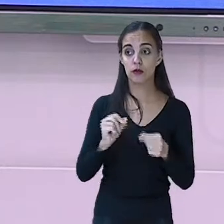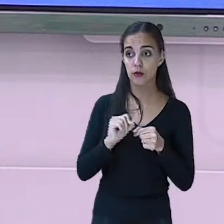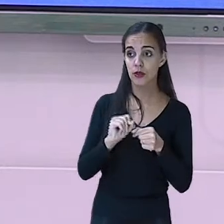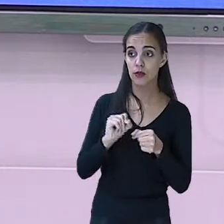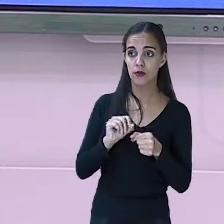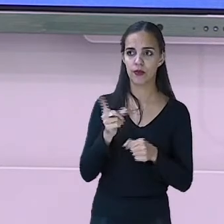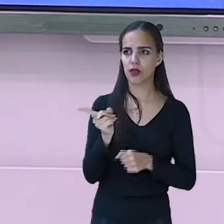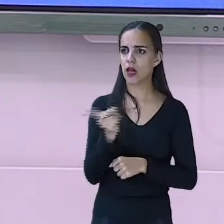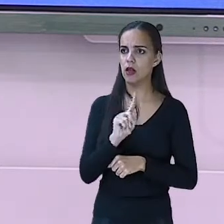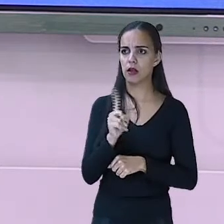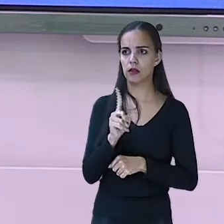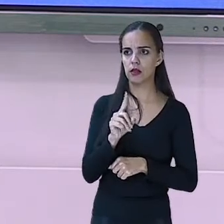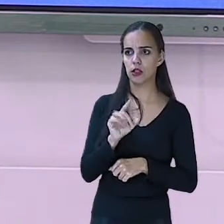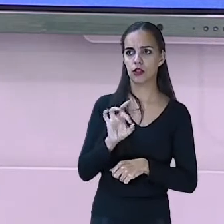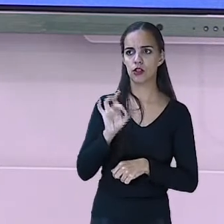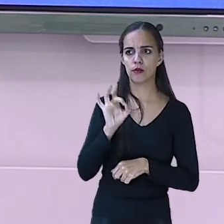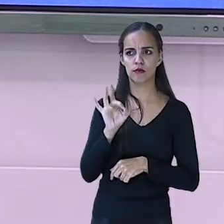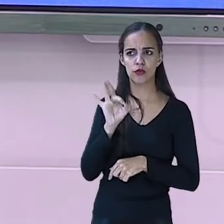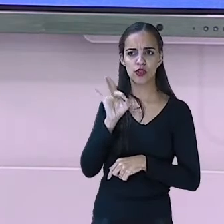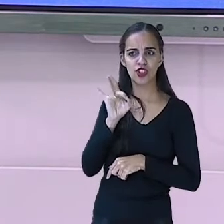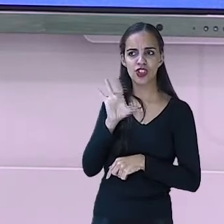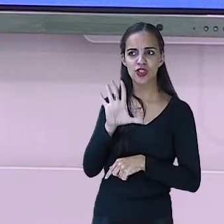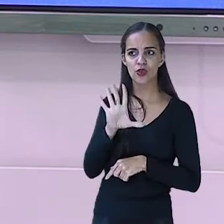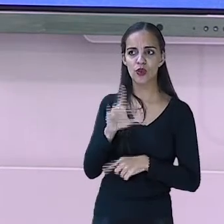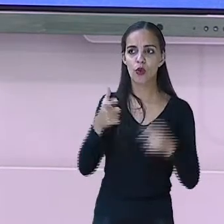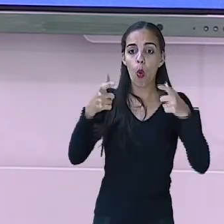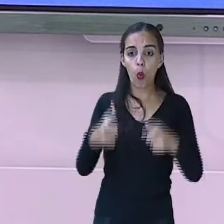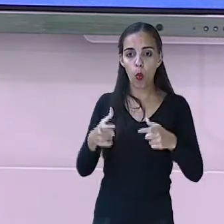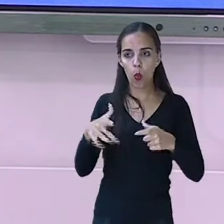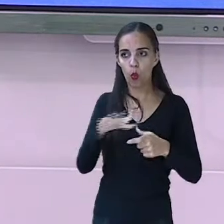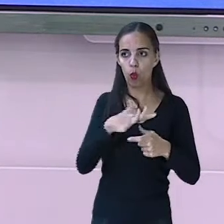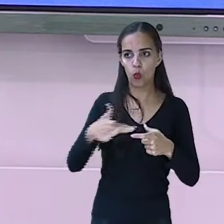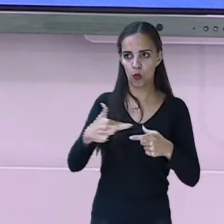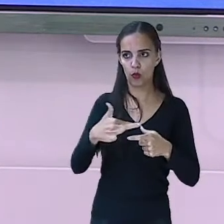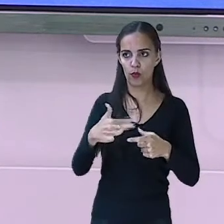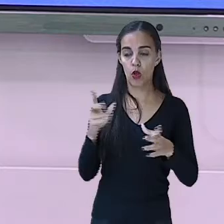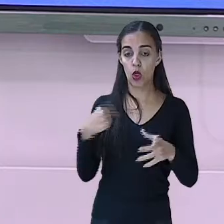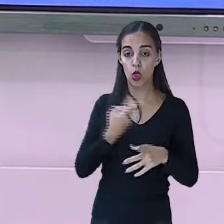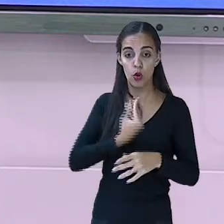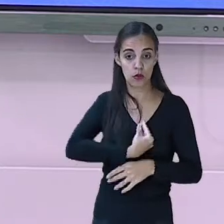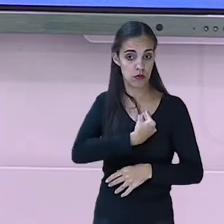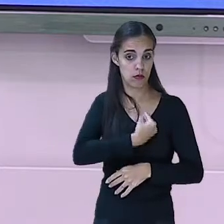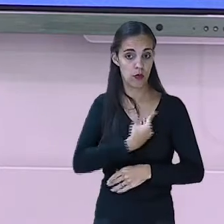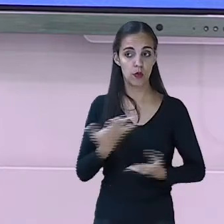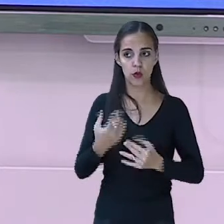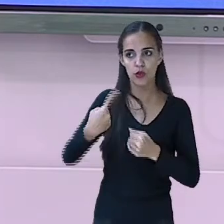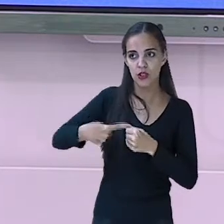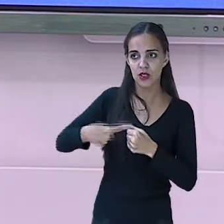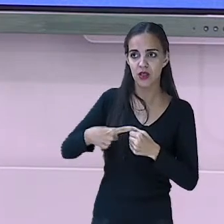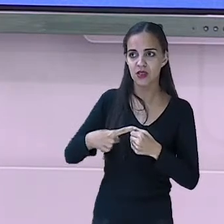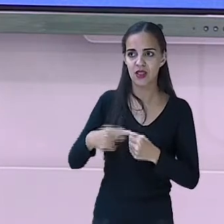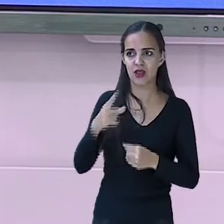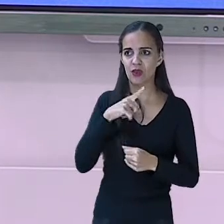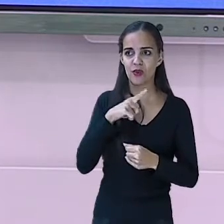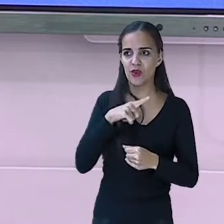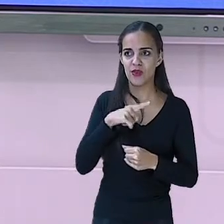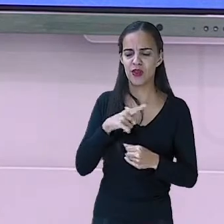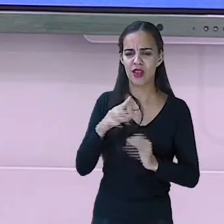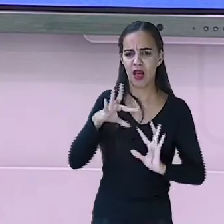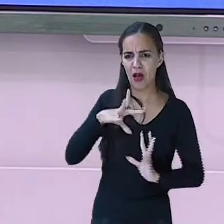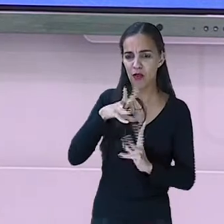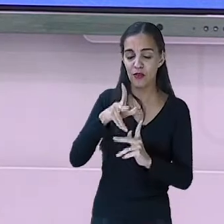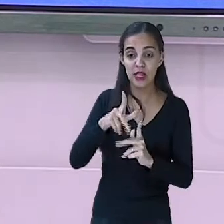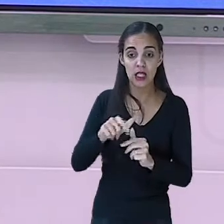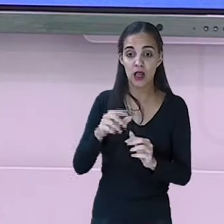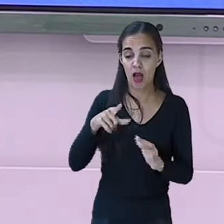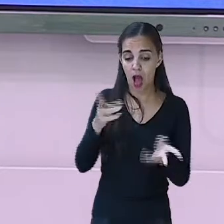ela não é somente do local onde nós vivemos. É uma reflexão, uma